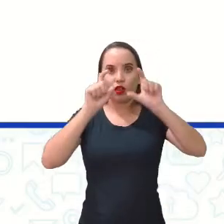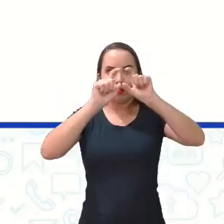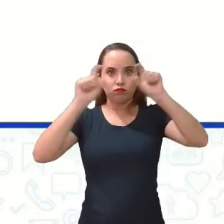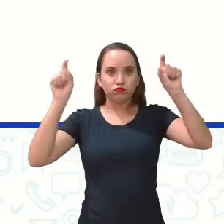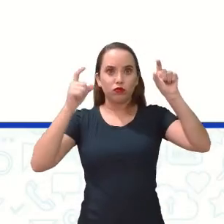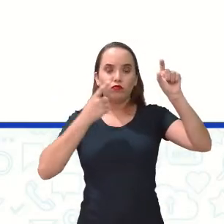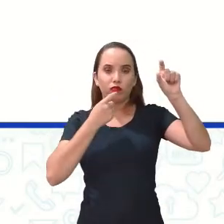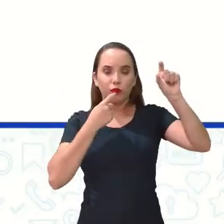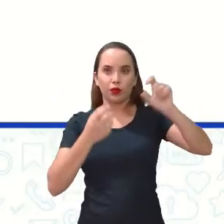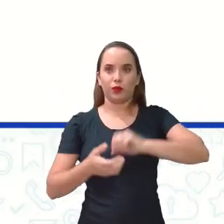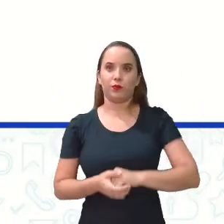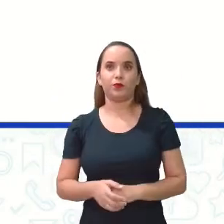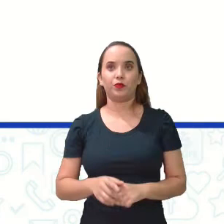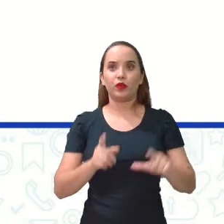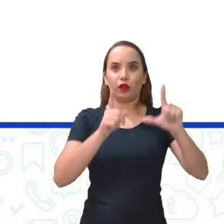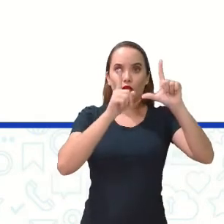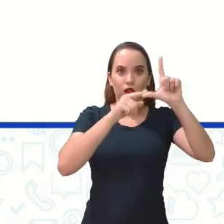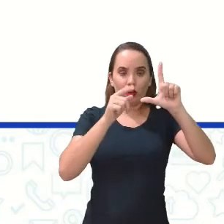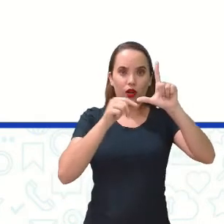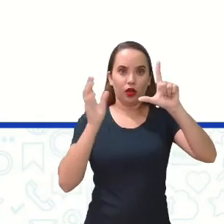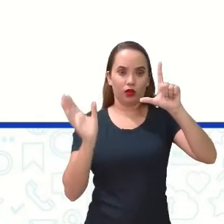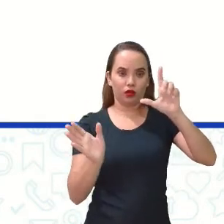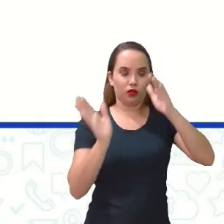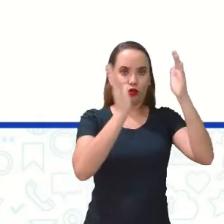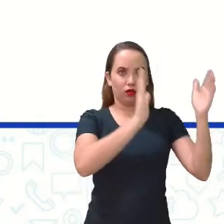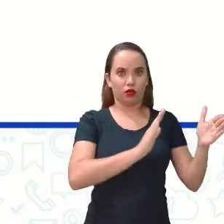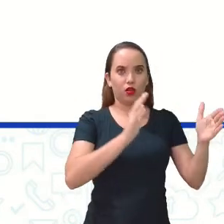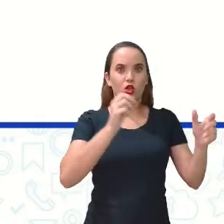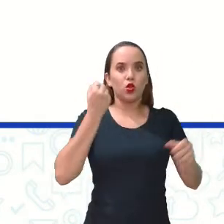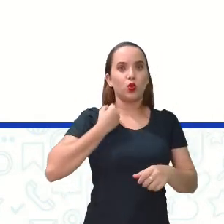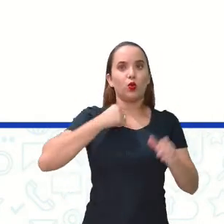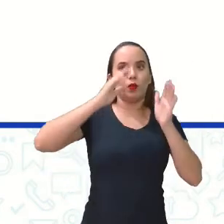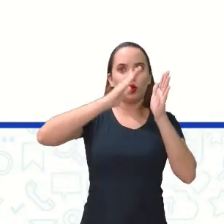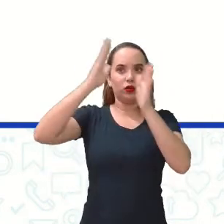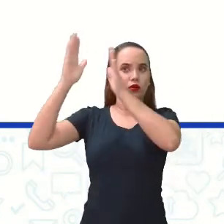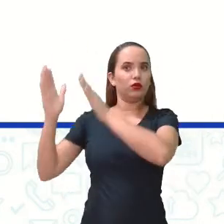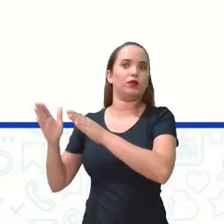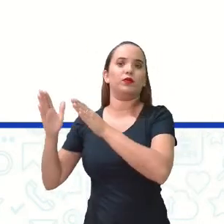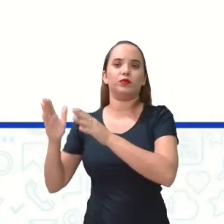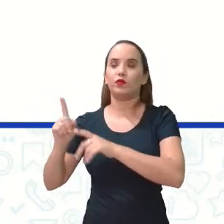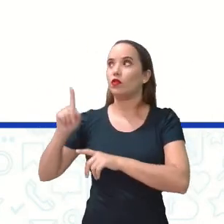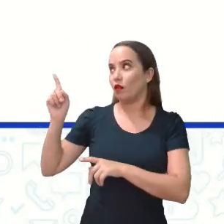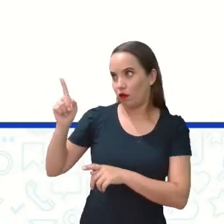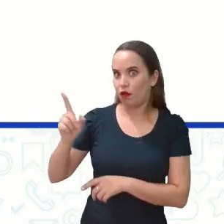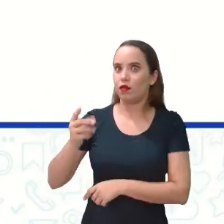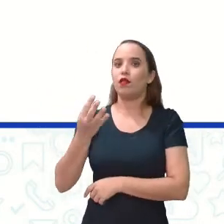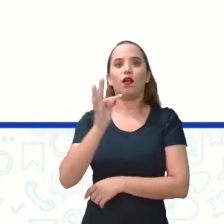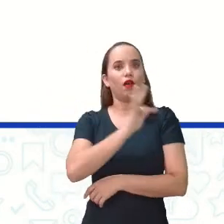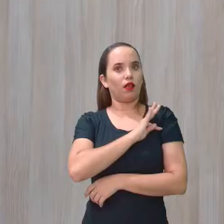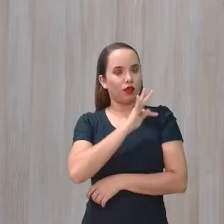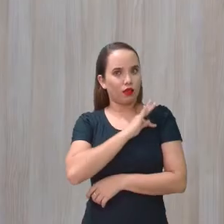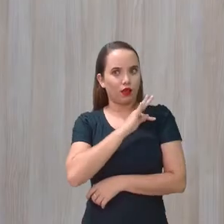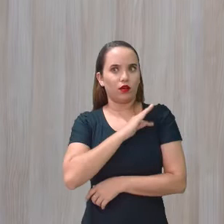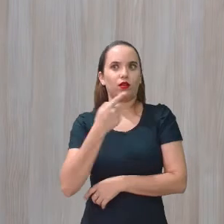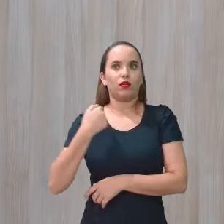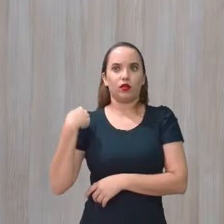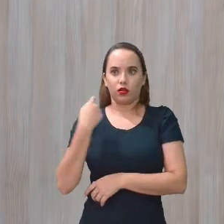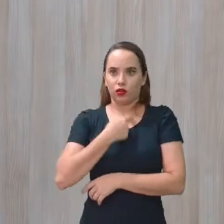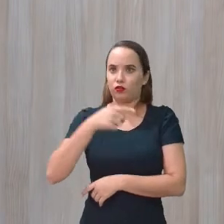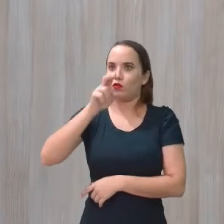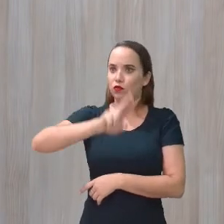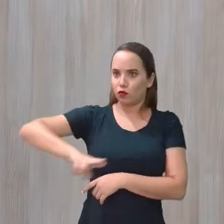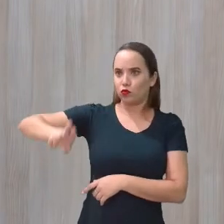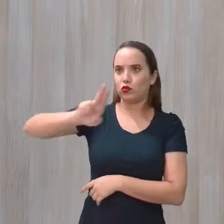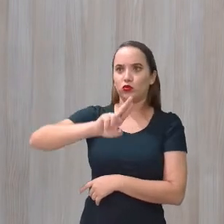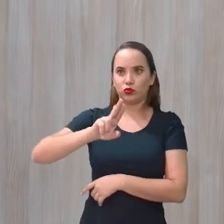lado, número para o outro. Essa é a técnica que a gente vai utilizar. Eu diria que essa é a única técnica que existe para resolver